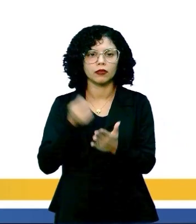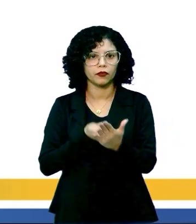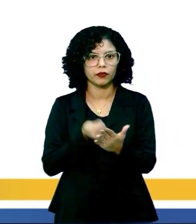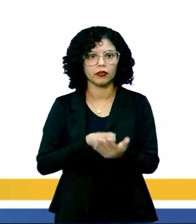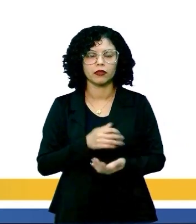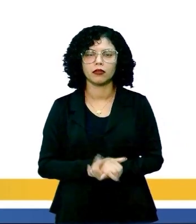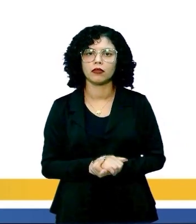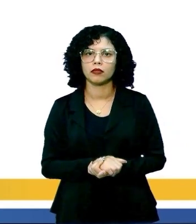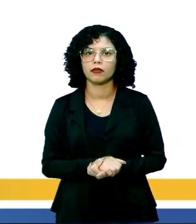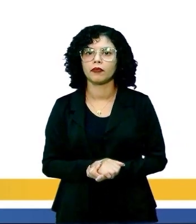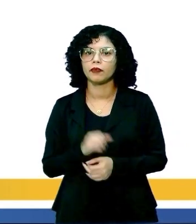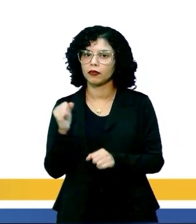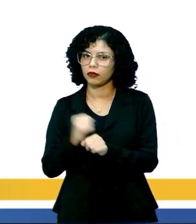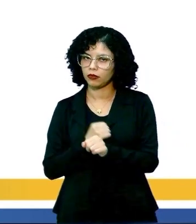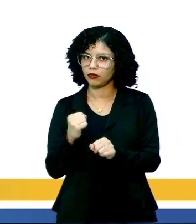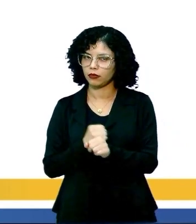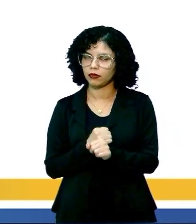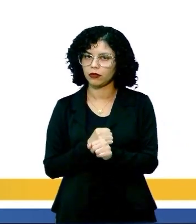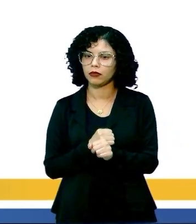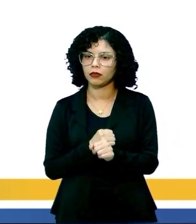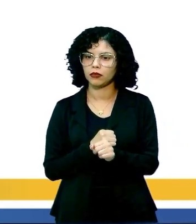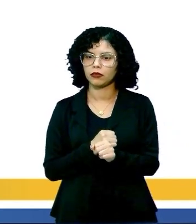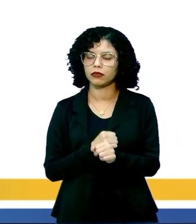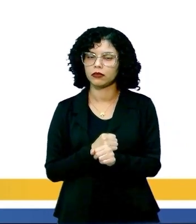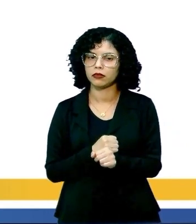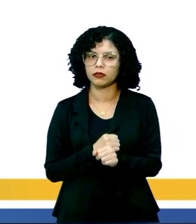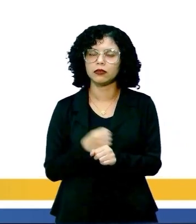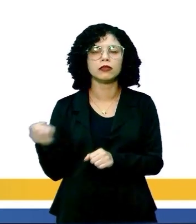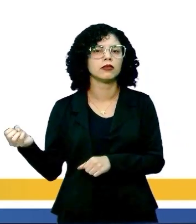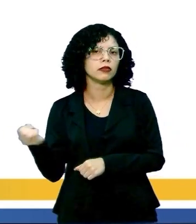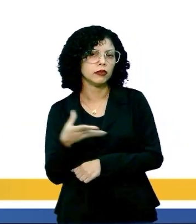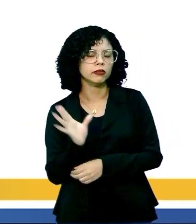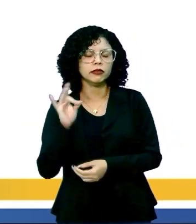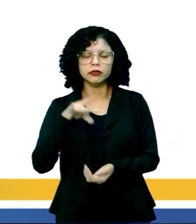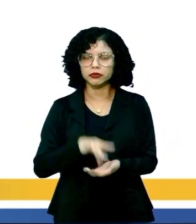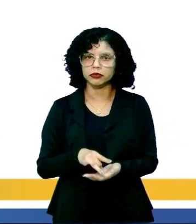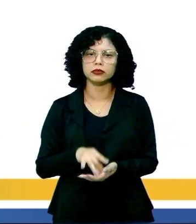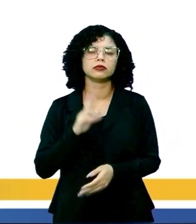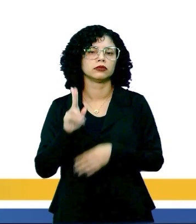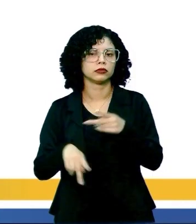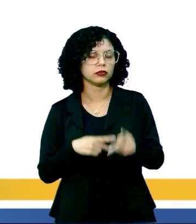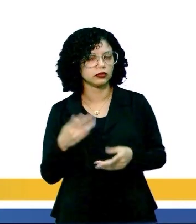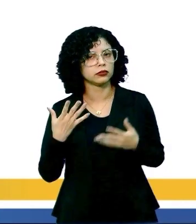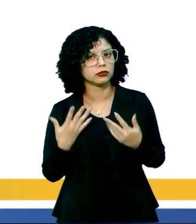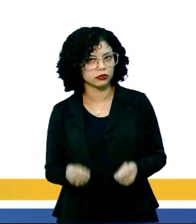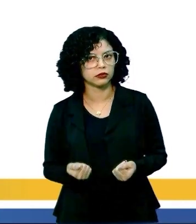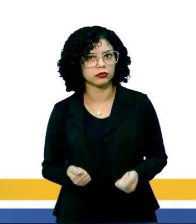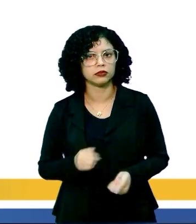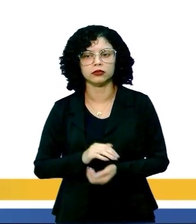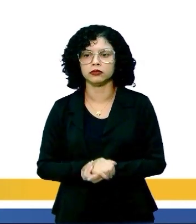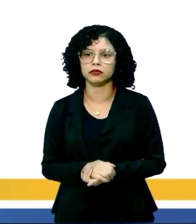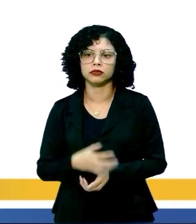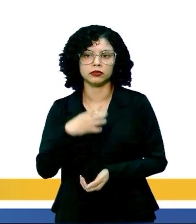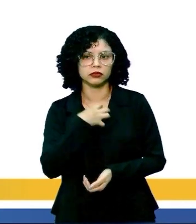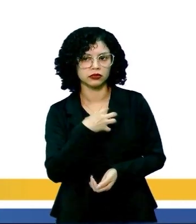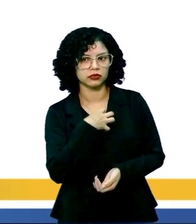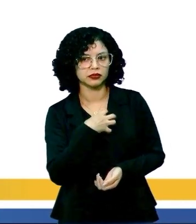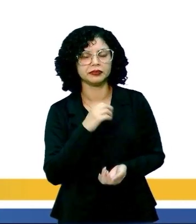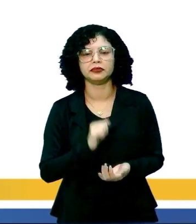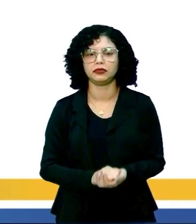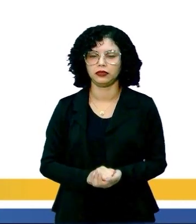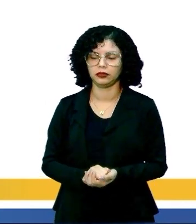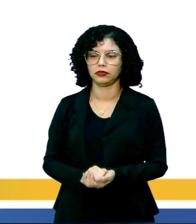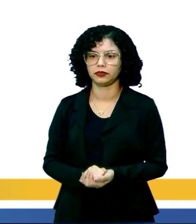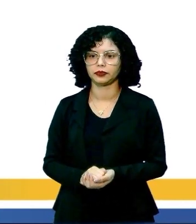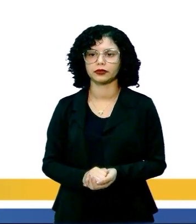forçado para a construção, né, dessa nova realidade, para que o povo aceitasse. E o sentimento